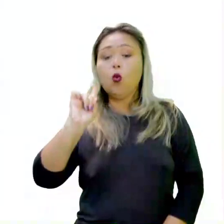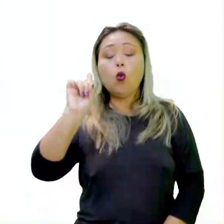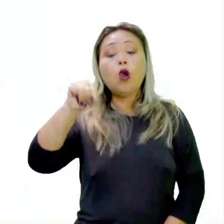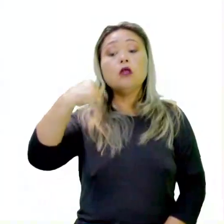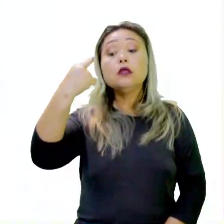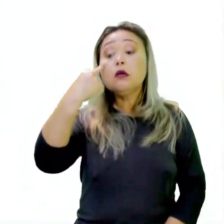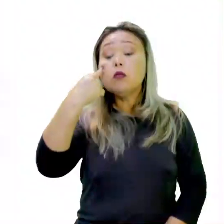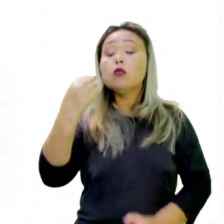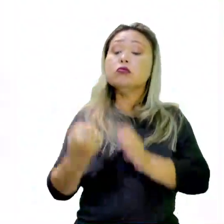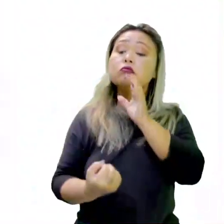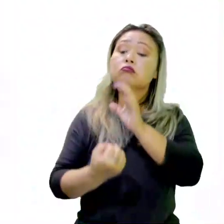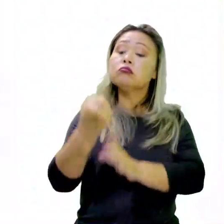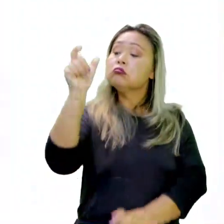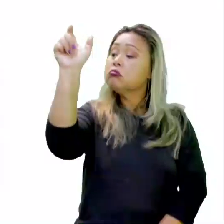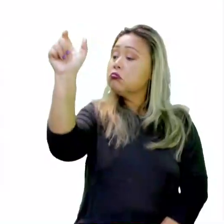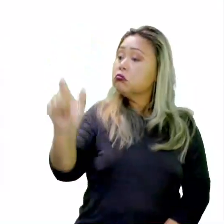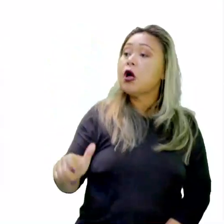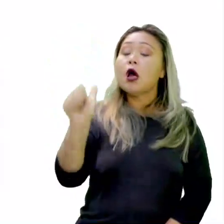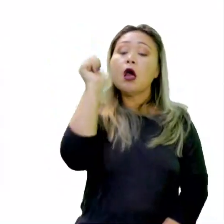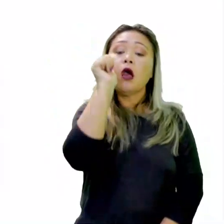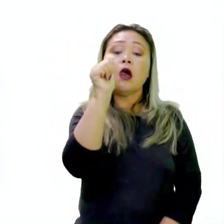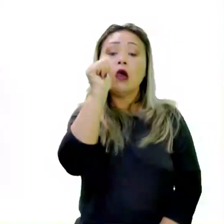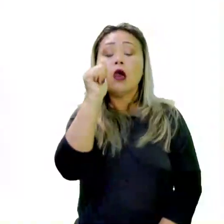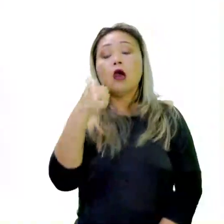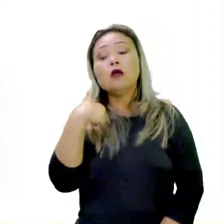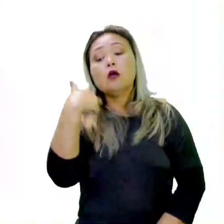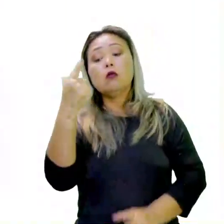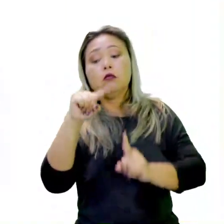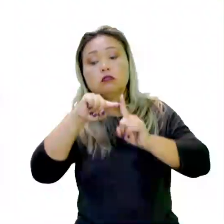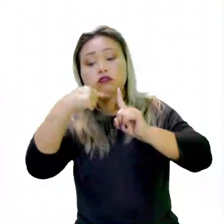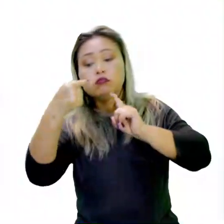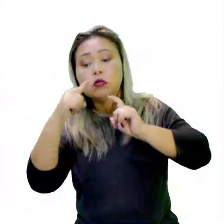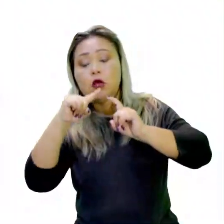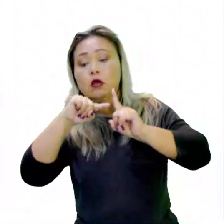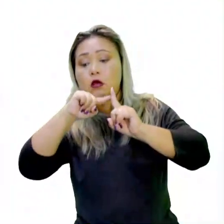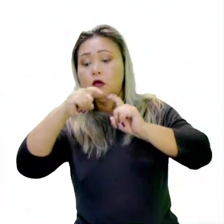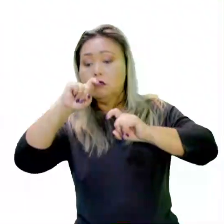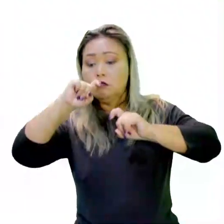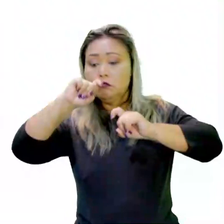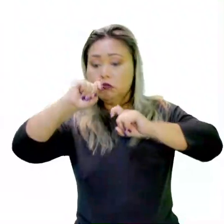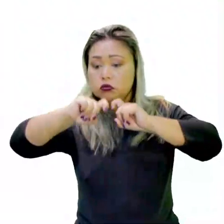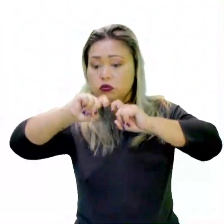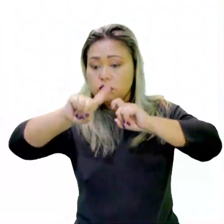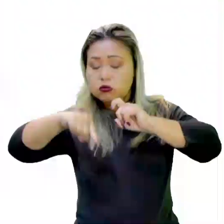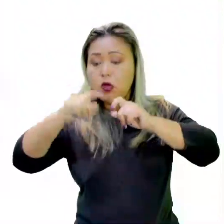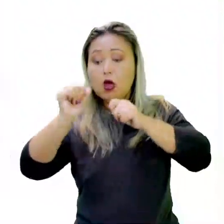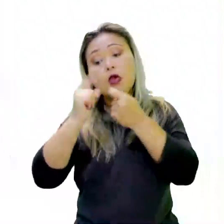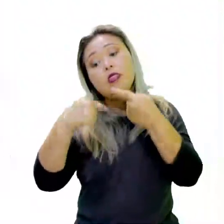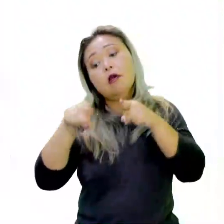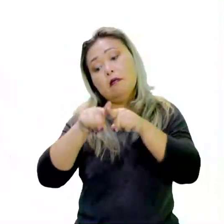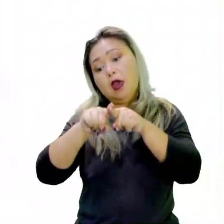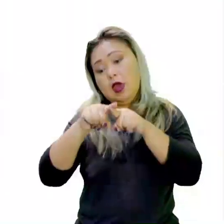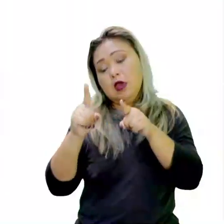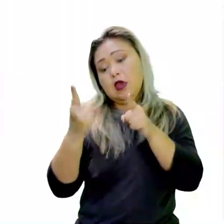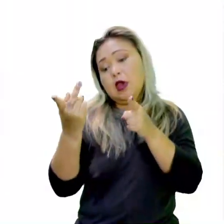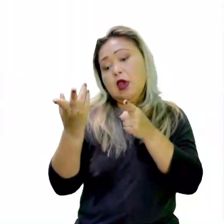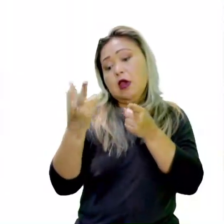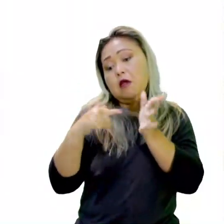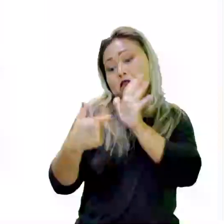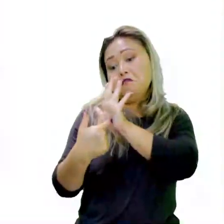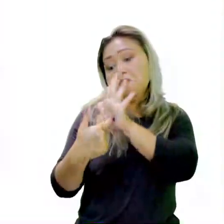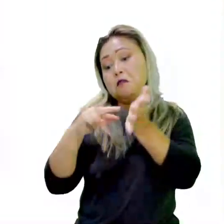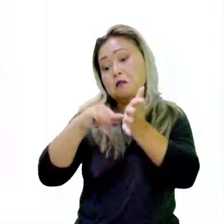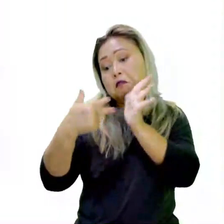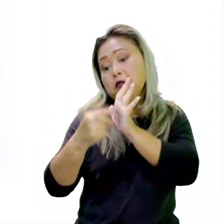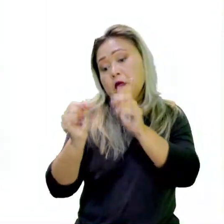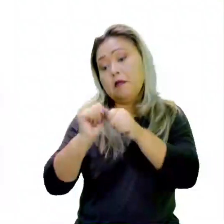figura feminina como representante da fecundidade e beleza. Essa expressão aqui,